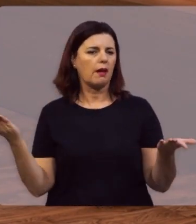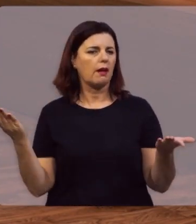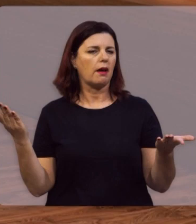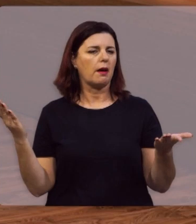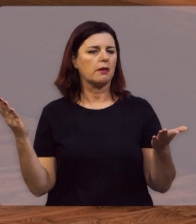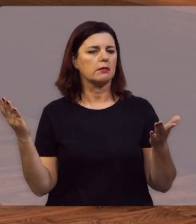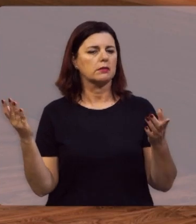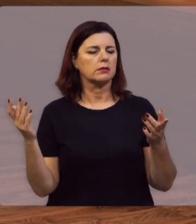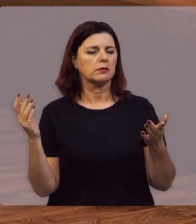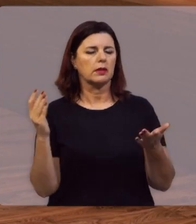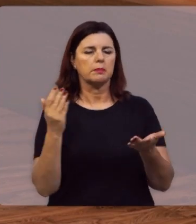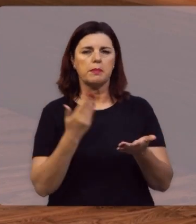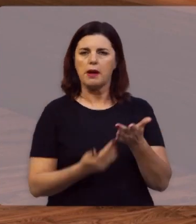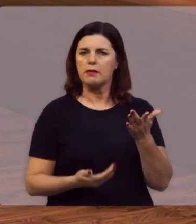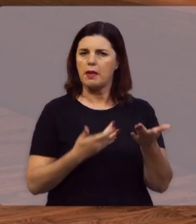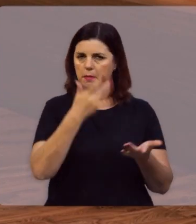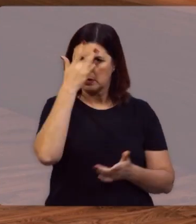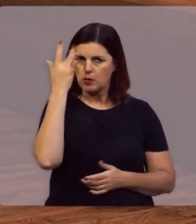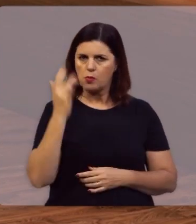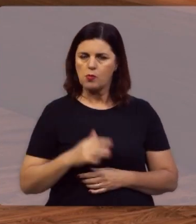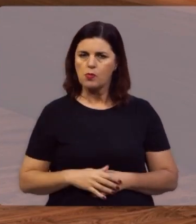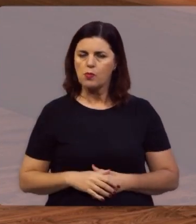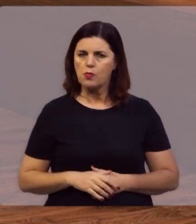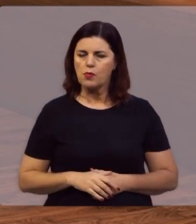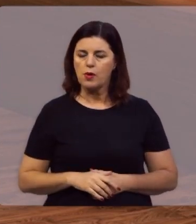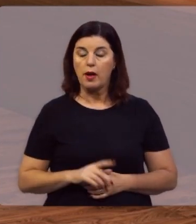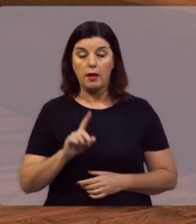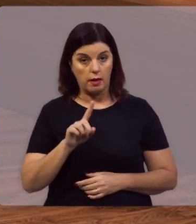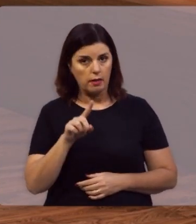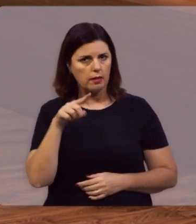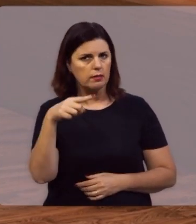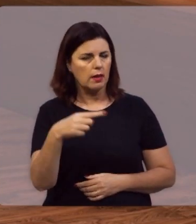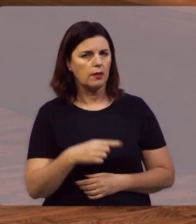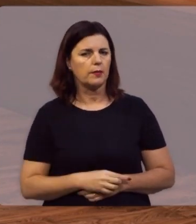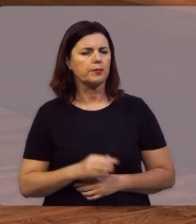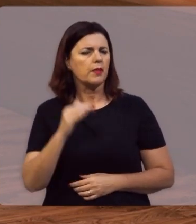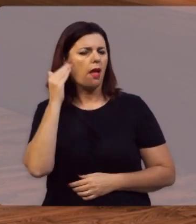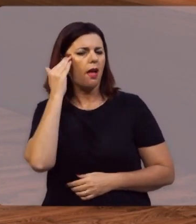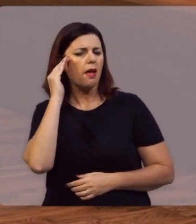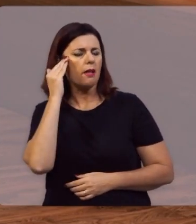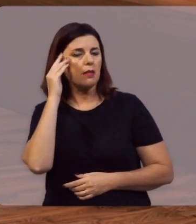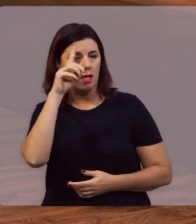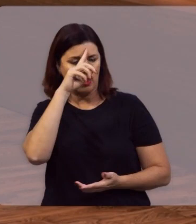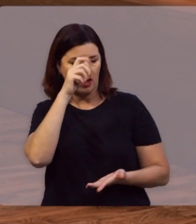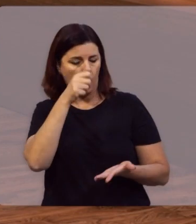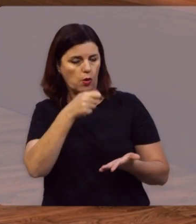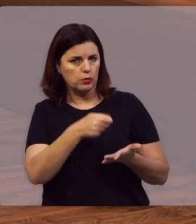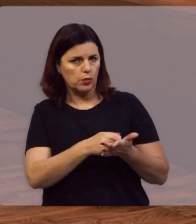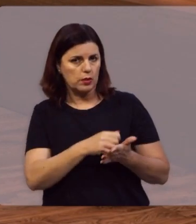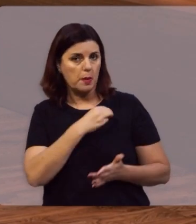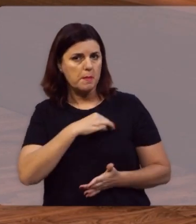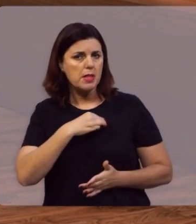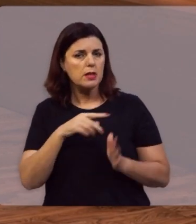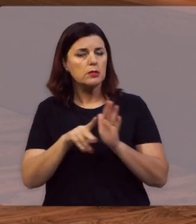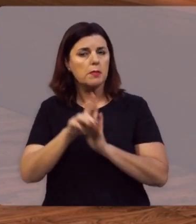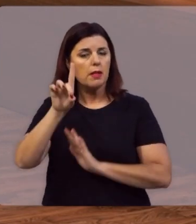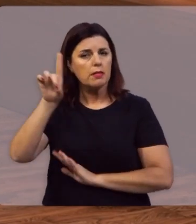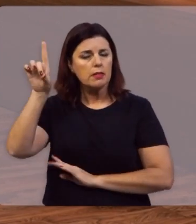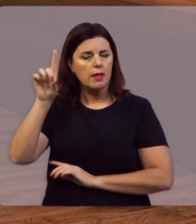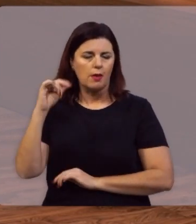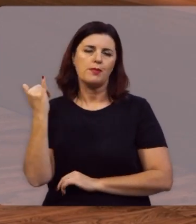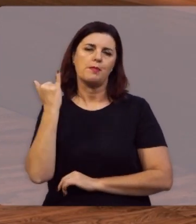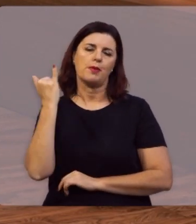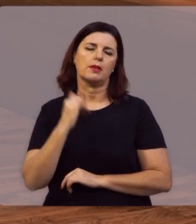rasteira nesta pessoa então entender que a autoridade é ministro de Deus é muito